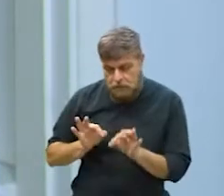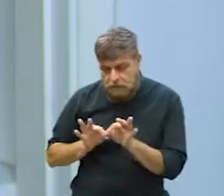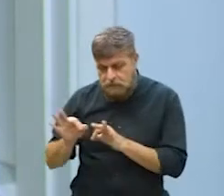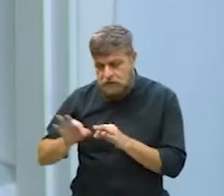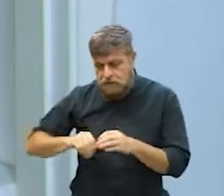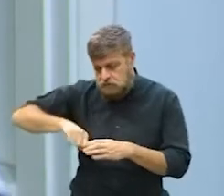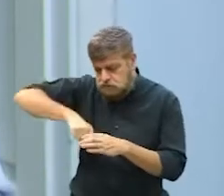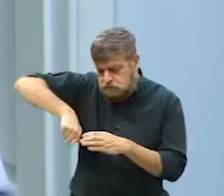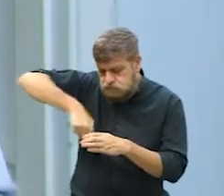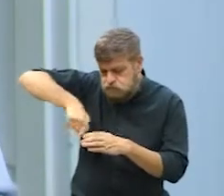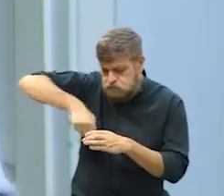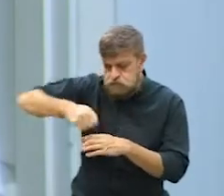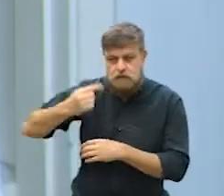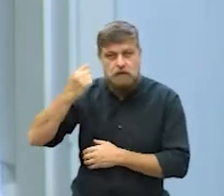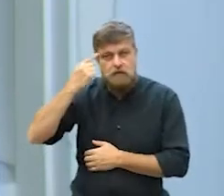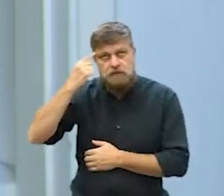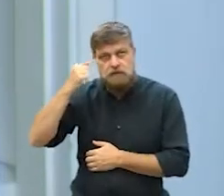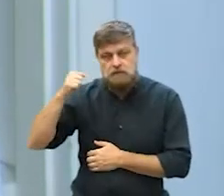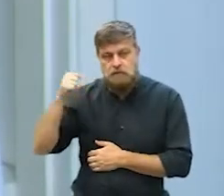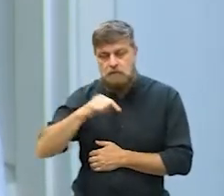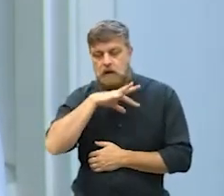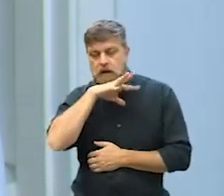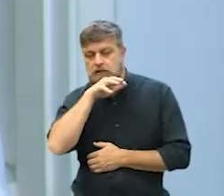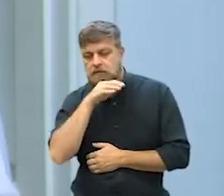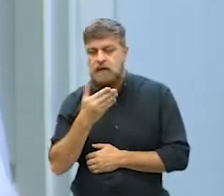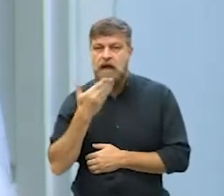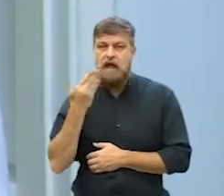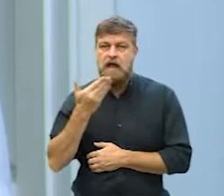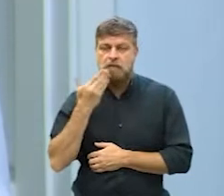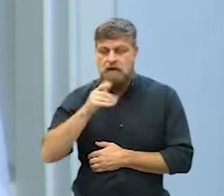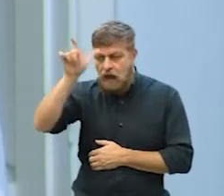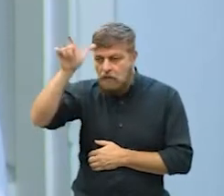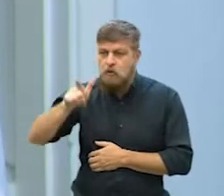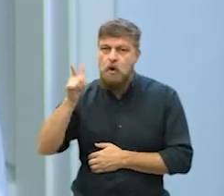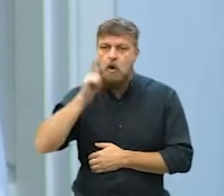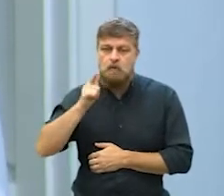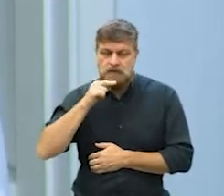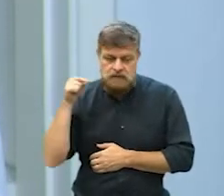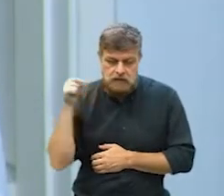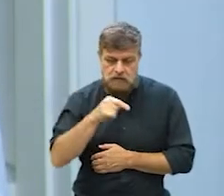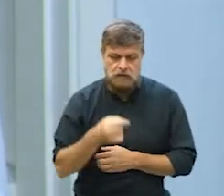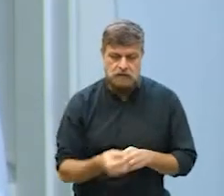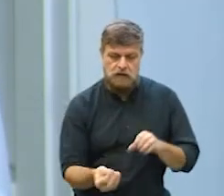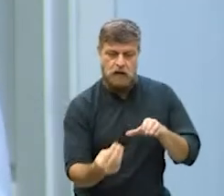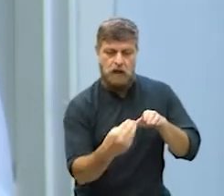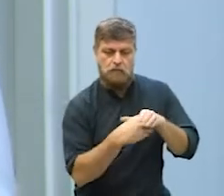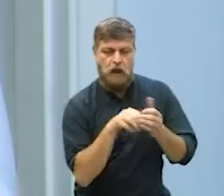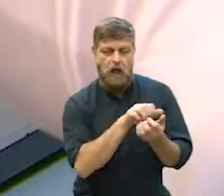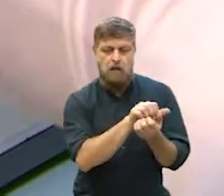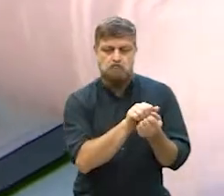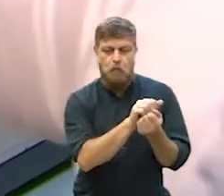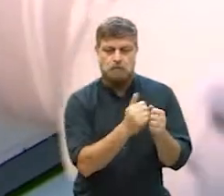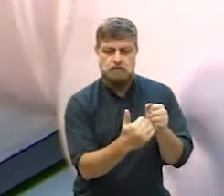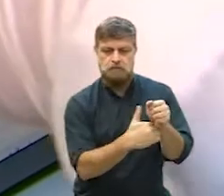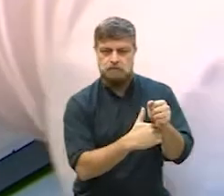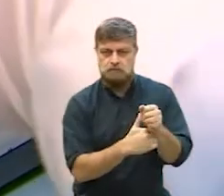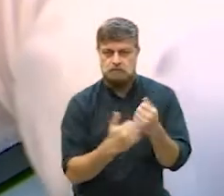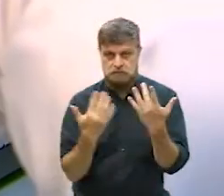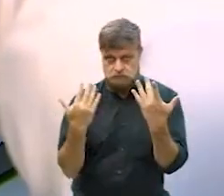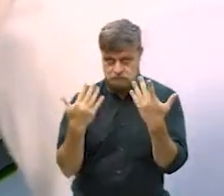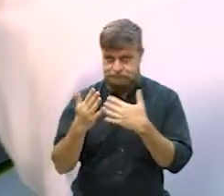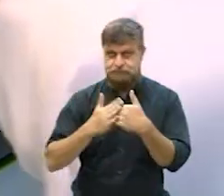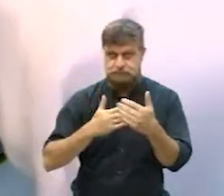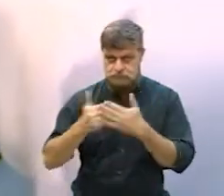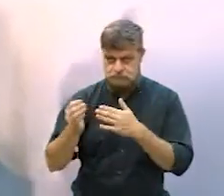são preparadas pensando no uso do animal e facilidade do tutor também para administrar esses medicamentos. A produção é